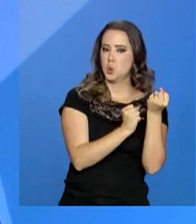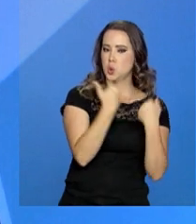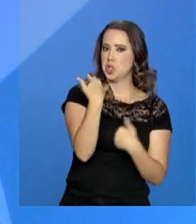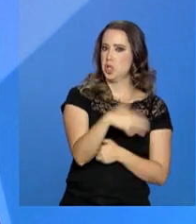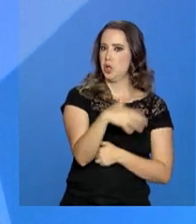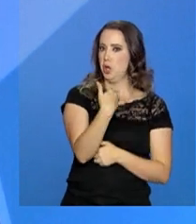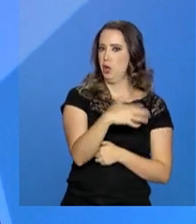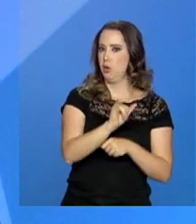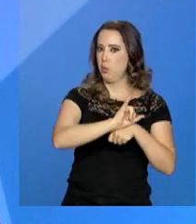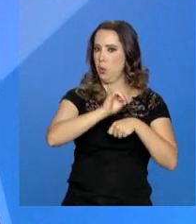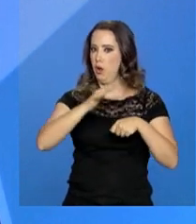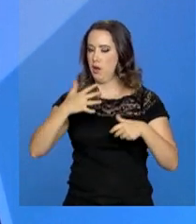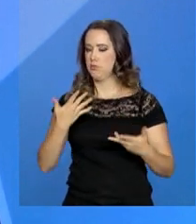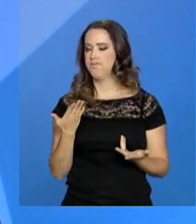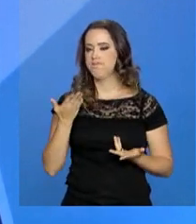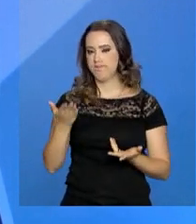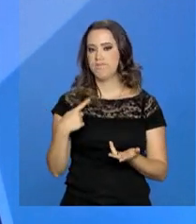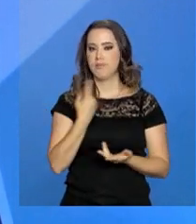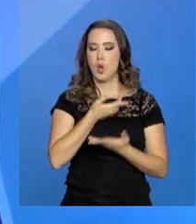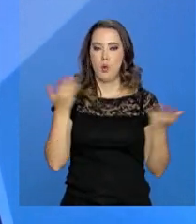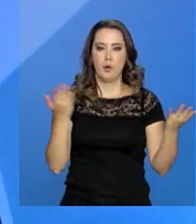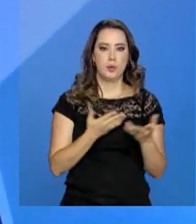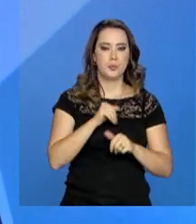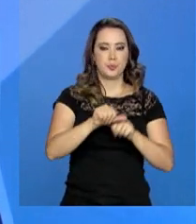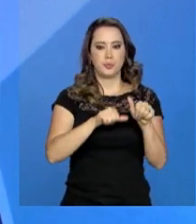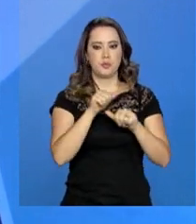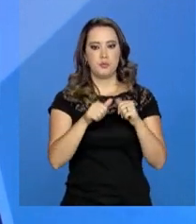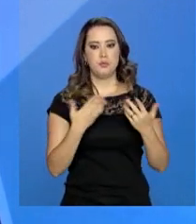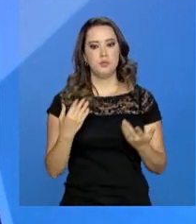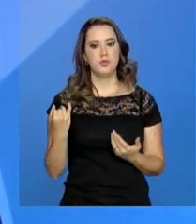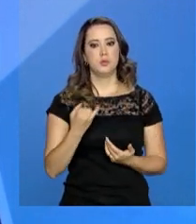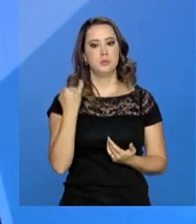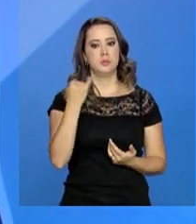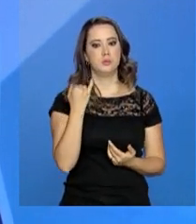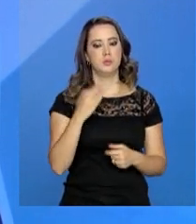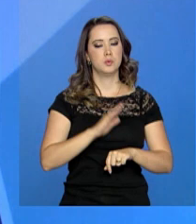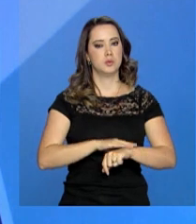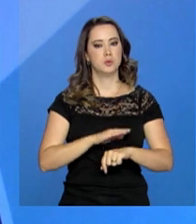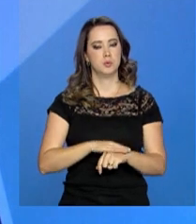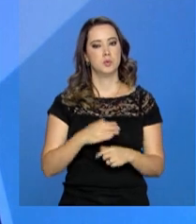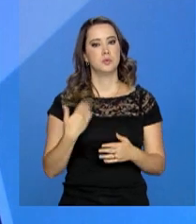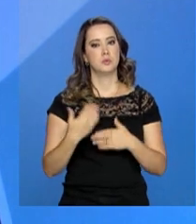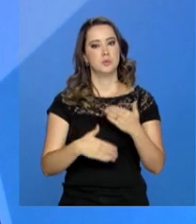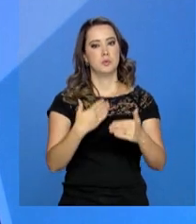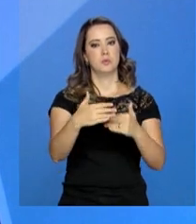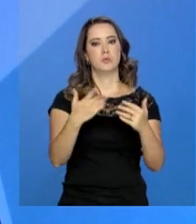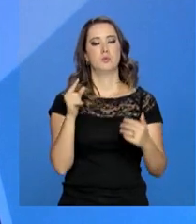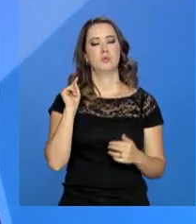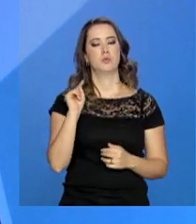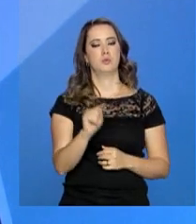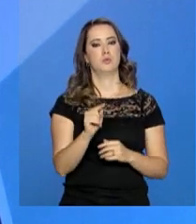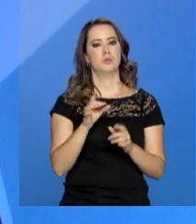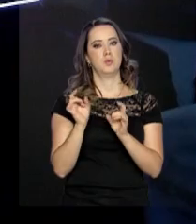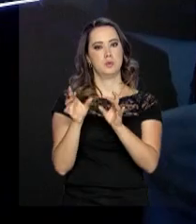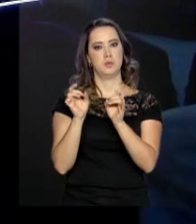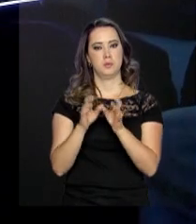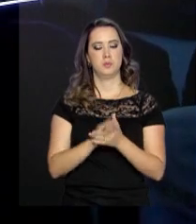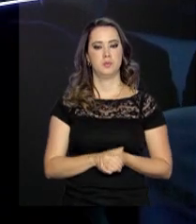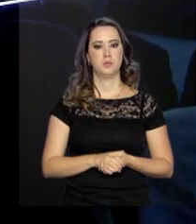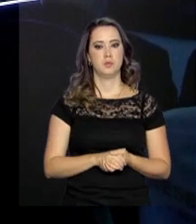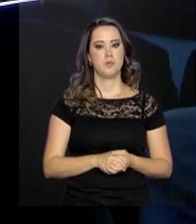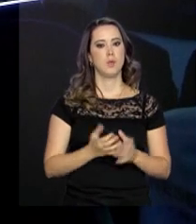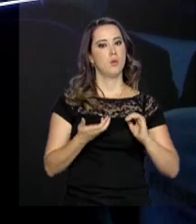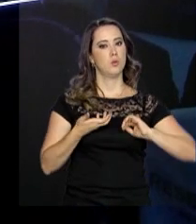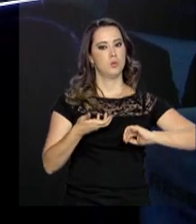hoje, de qualquer maneira, nós estamos num passo razoável em relação a essas exportações. O